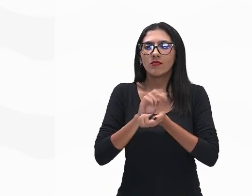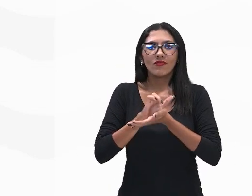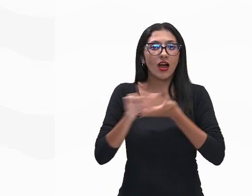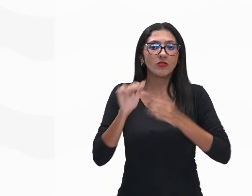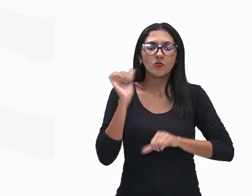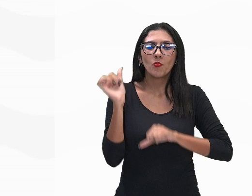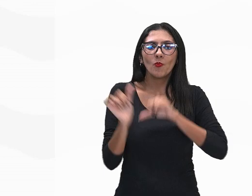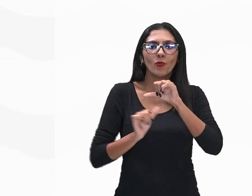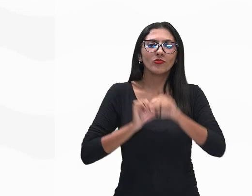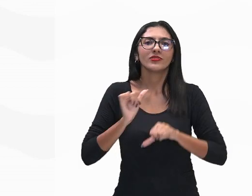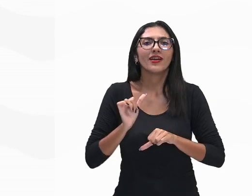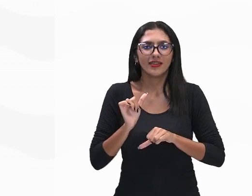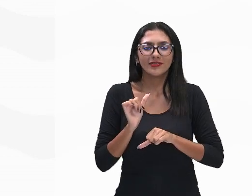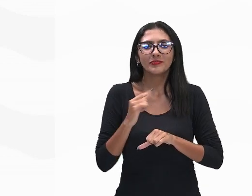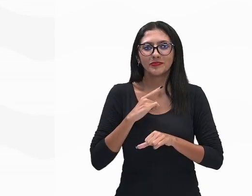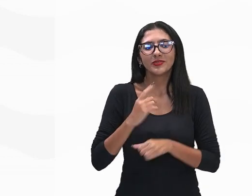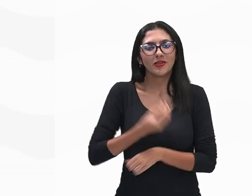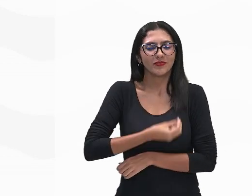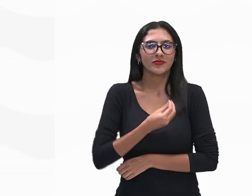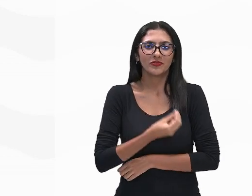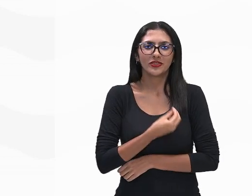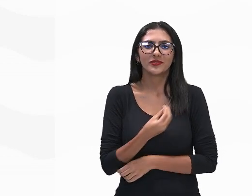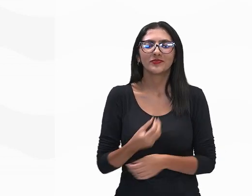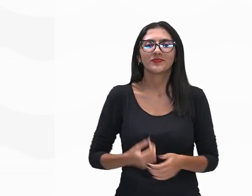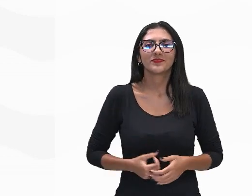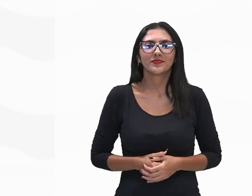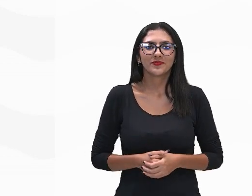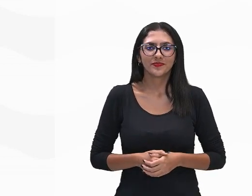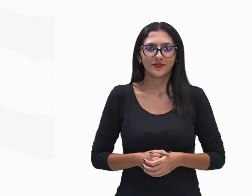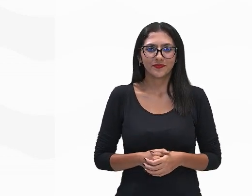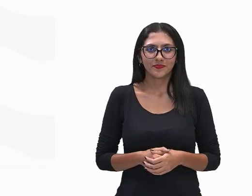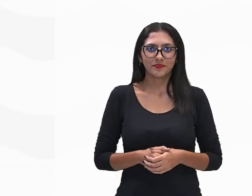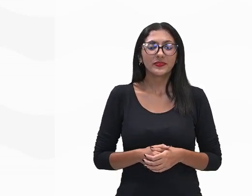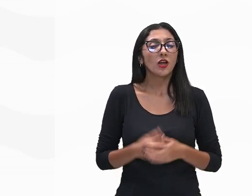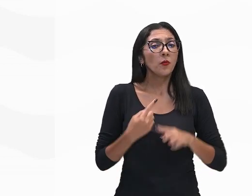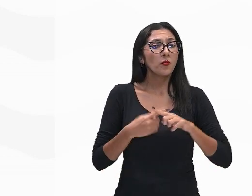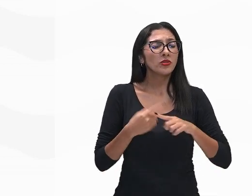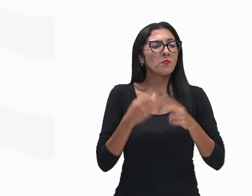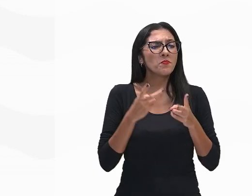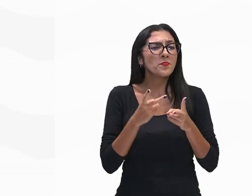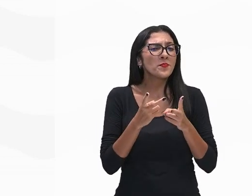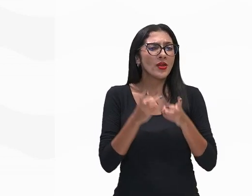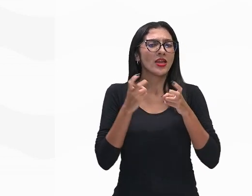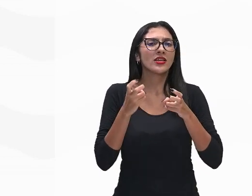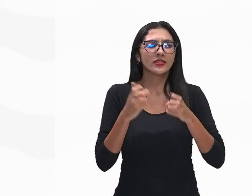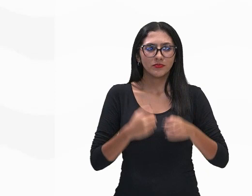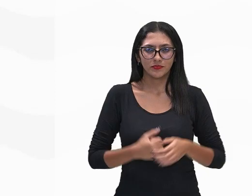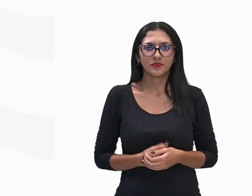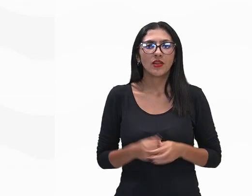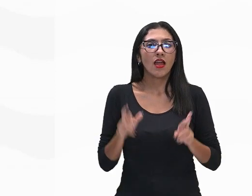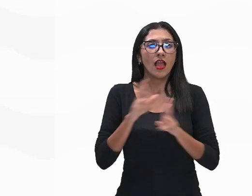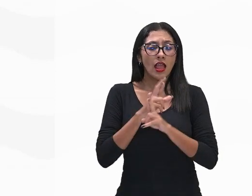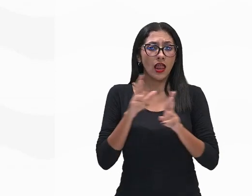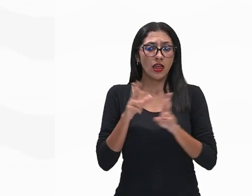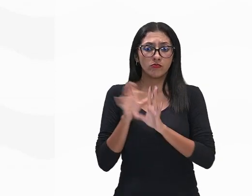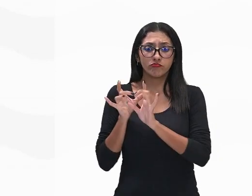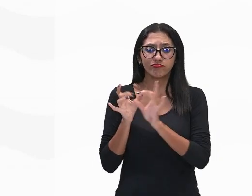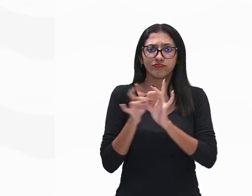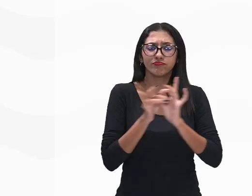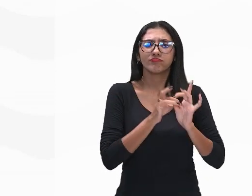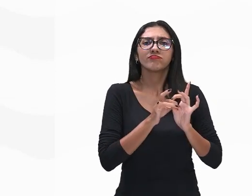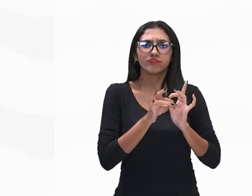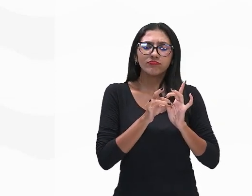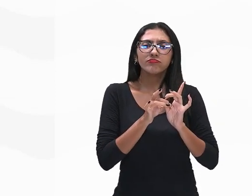que surgem em nosso caminho, tá? Porque olha só, parte integrante desta aventura é